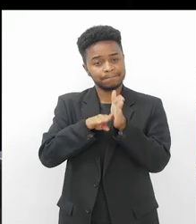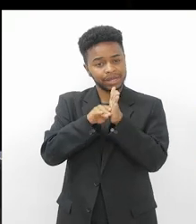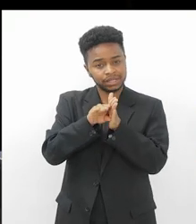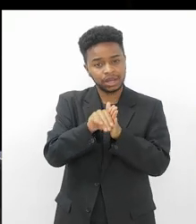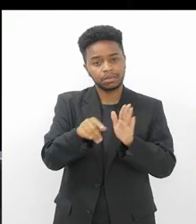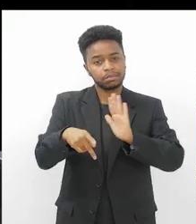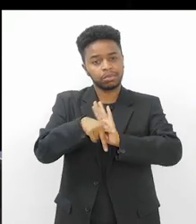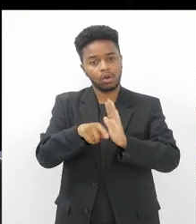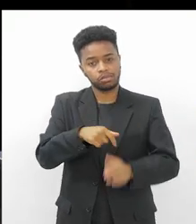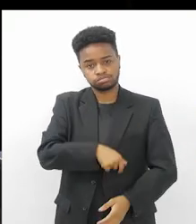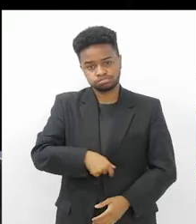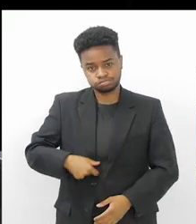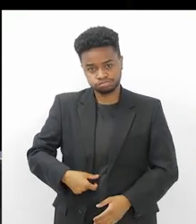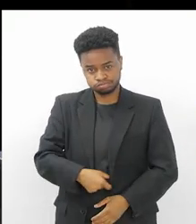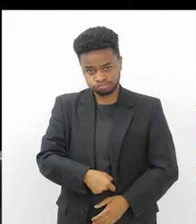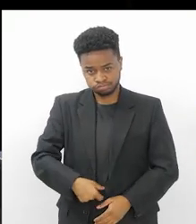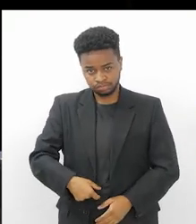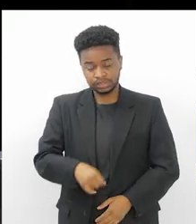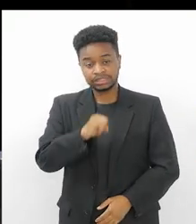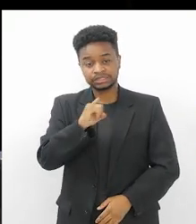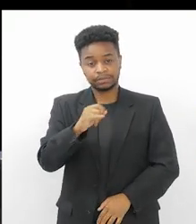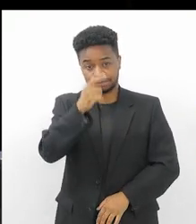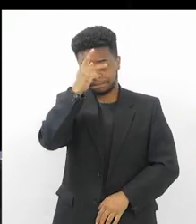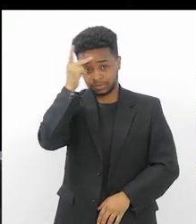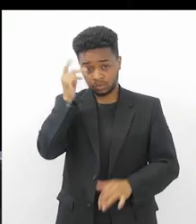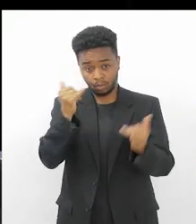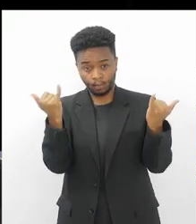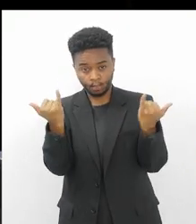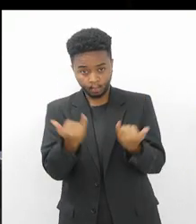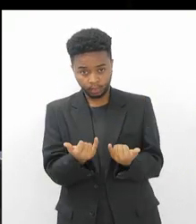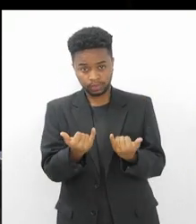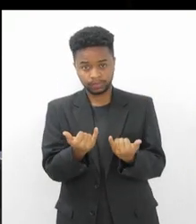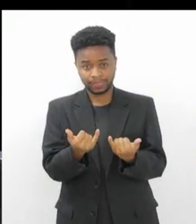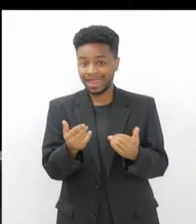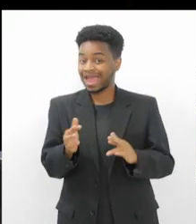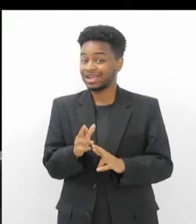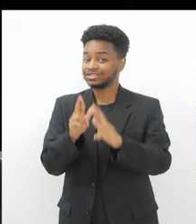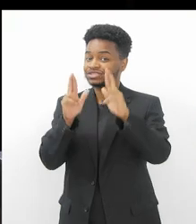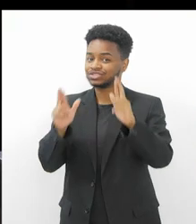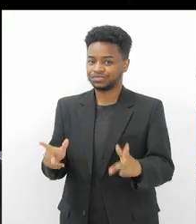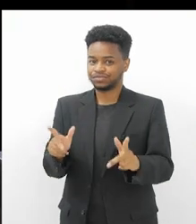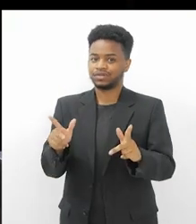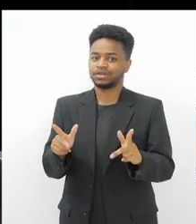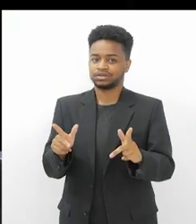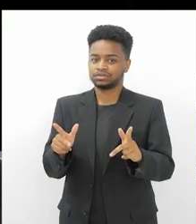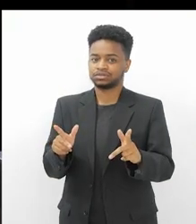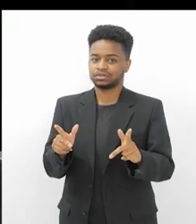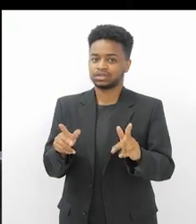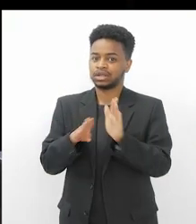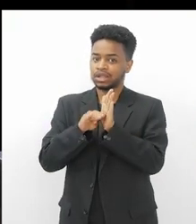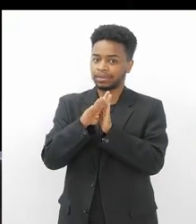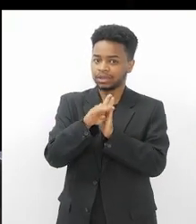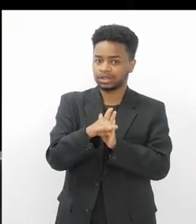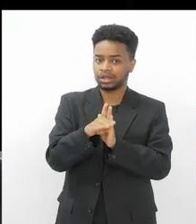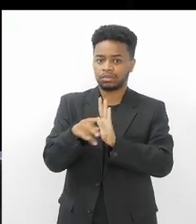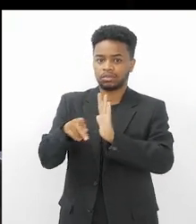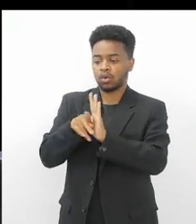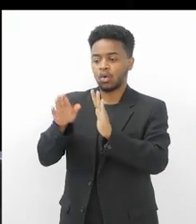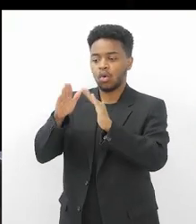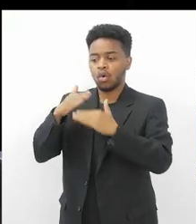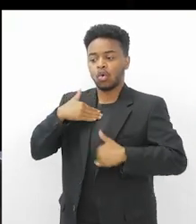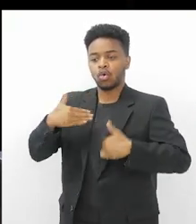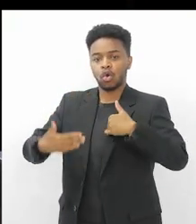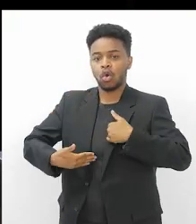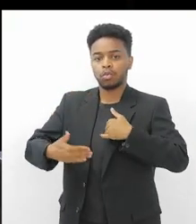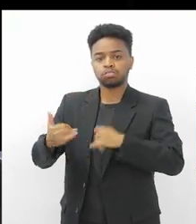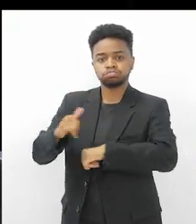que vivem no intestino de um paciente magro, são diferentes das que vivem no intestino